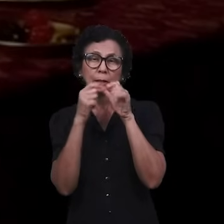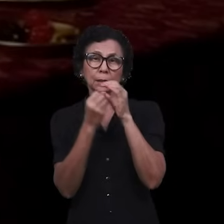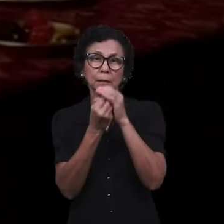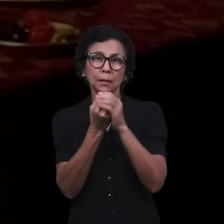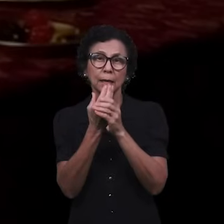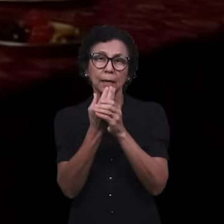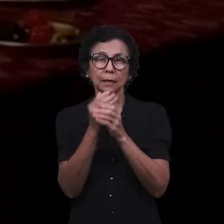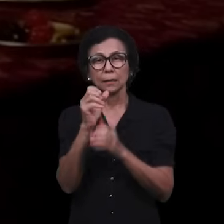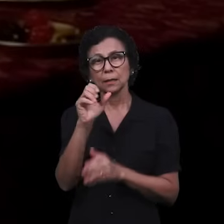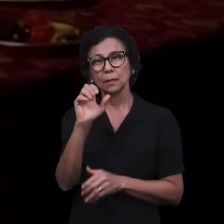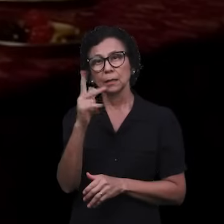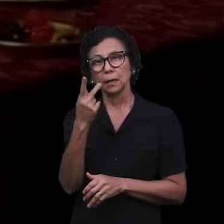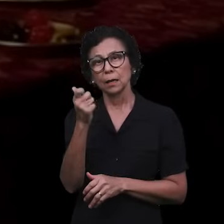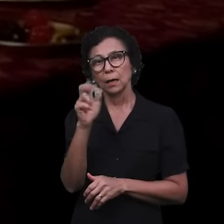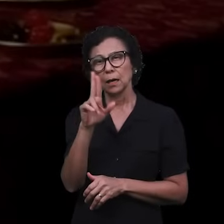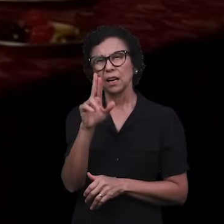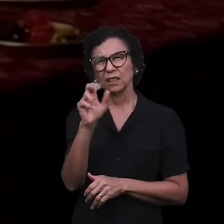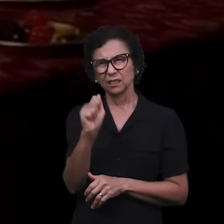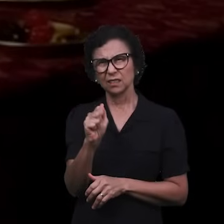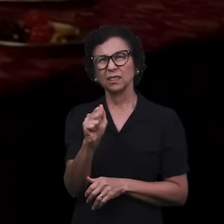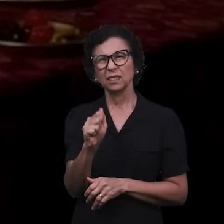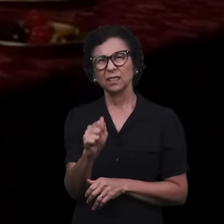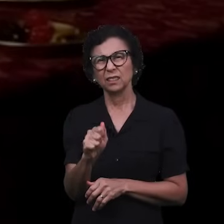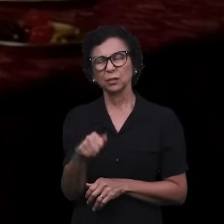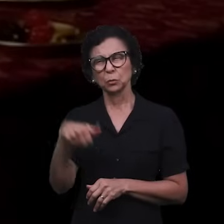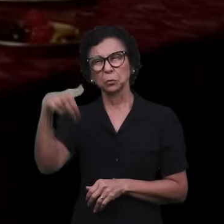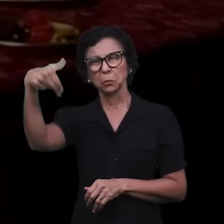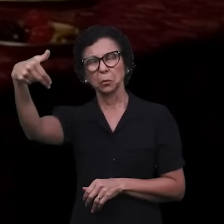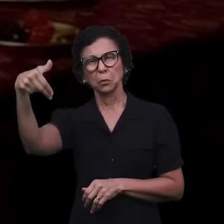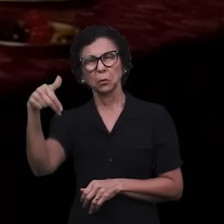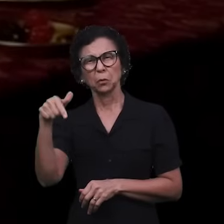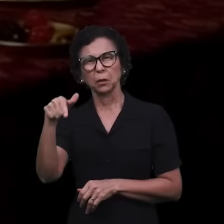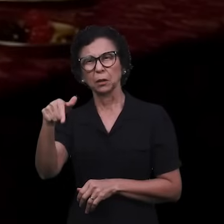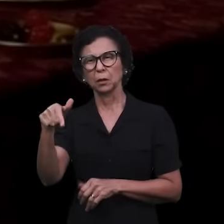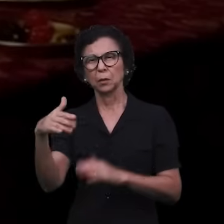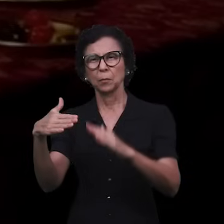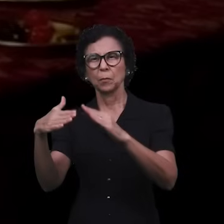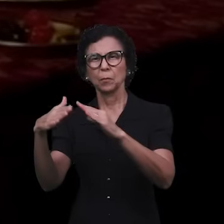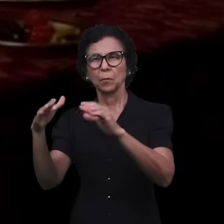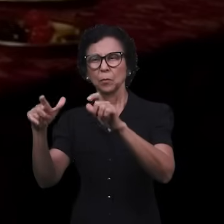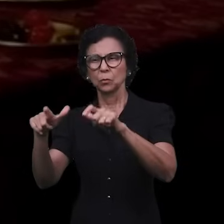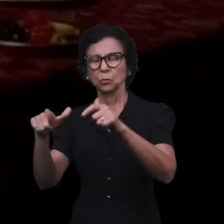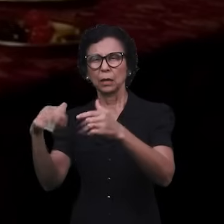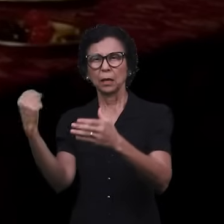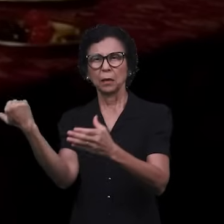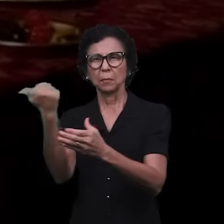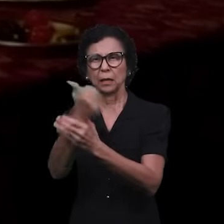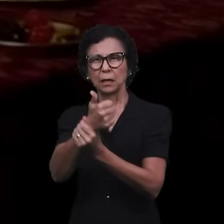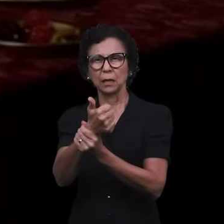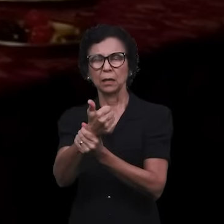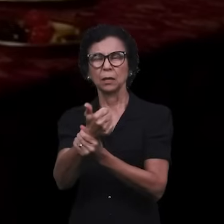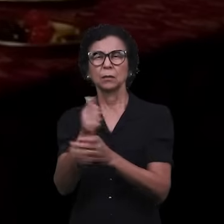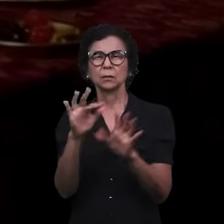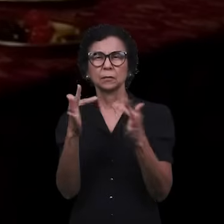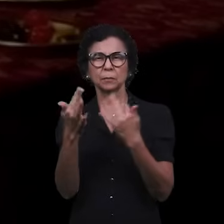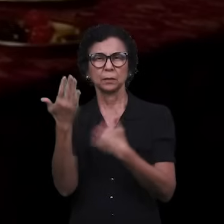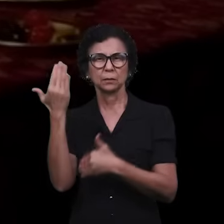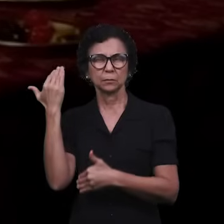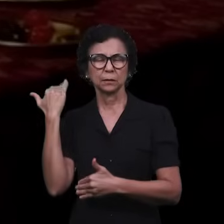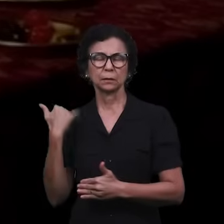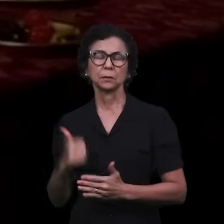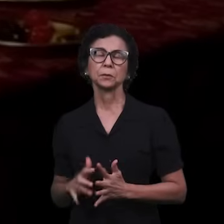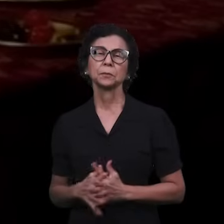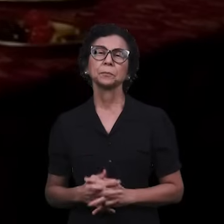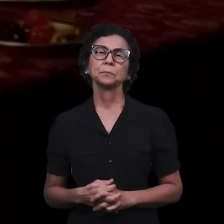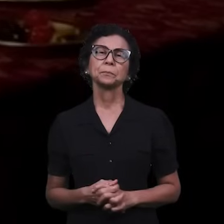radical Aram, né? Para onde estavam lá no norte, onde morava Abraão e as